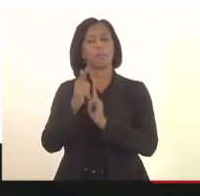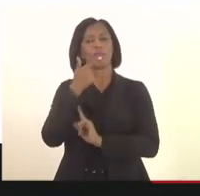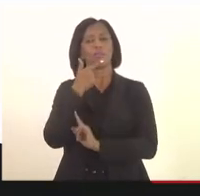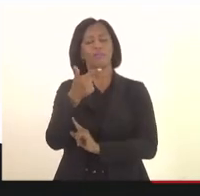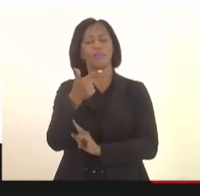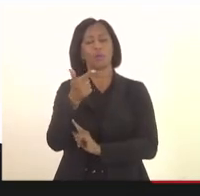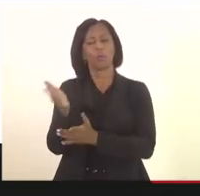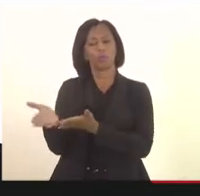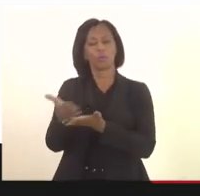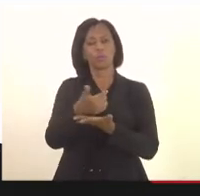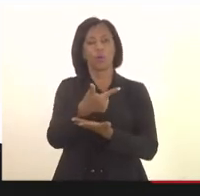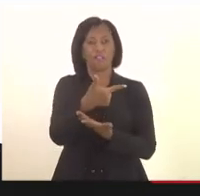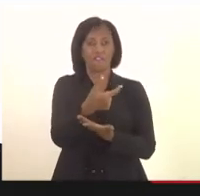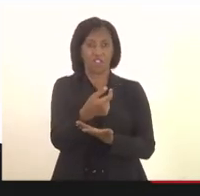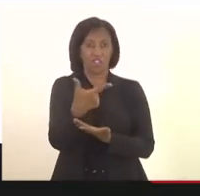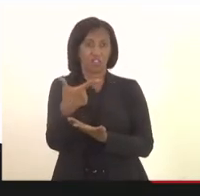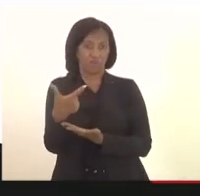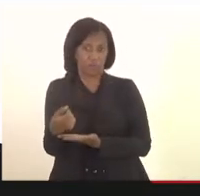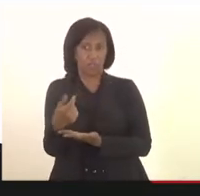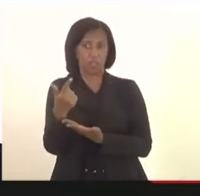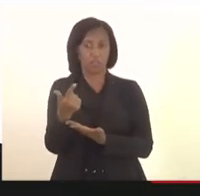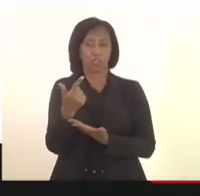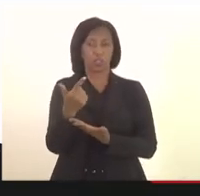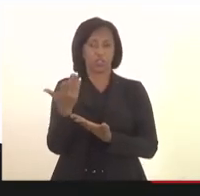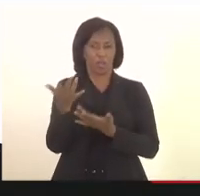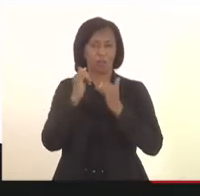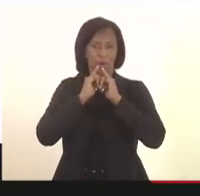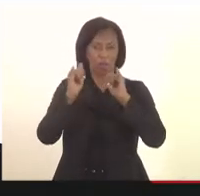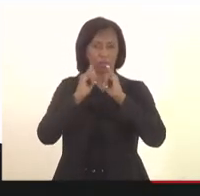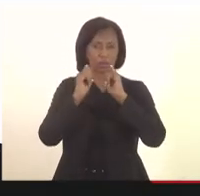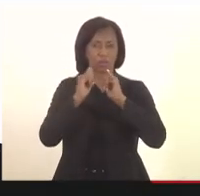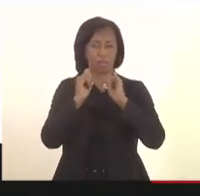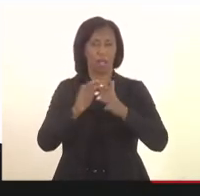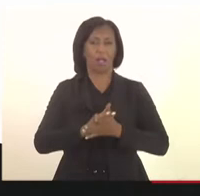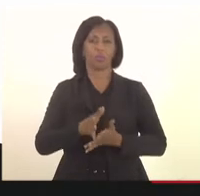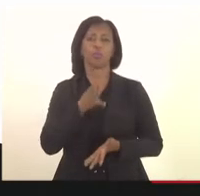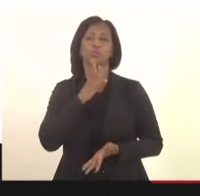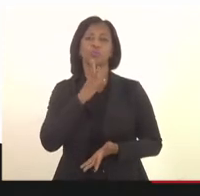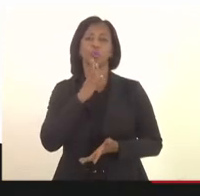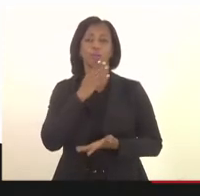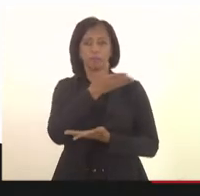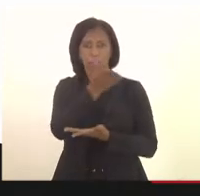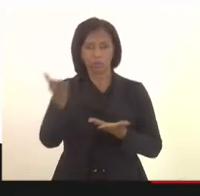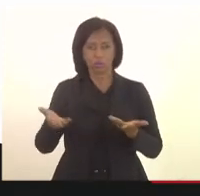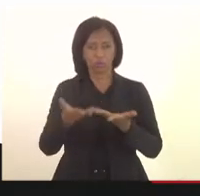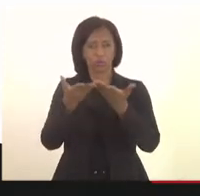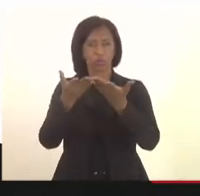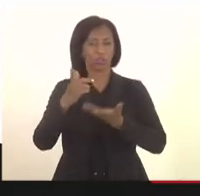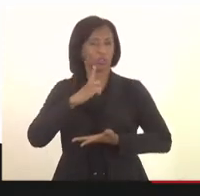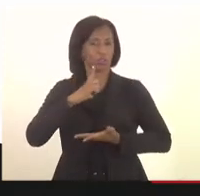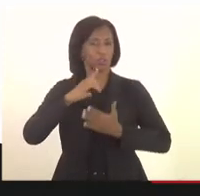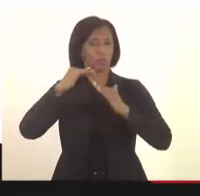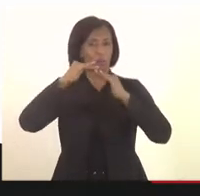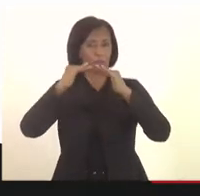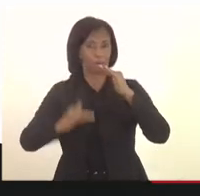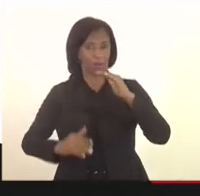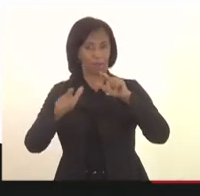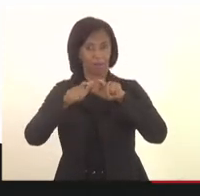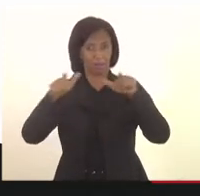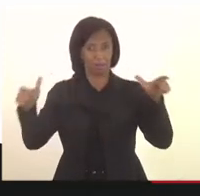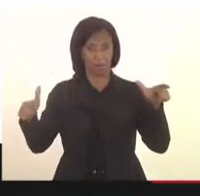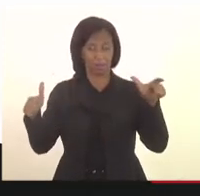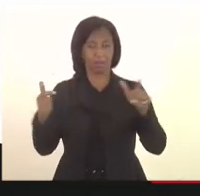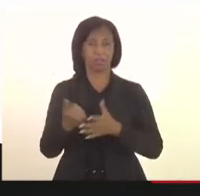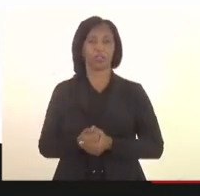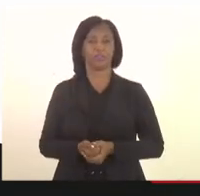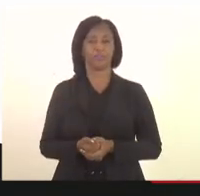2020. Aqui, como vocês podem ver, foi amplamente noticiado, e certeza de conhecimento dos senhores, tivemos uma queda muito grande no preço do barril,